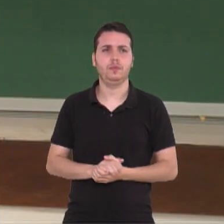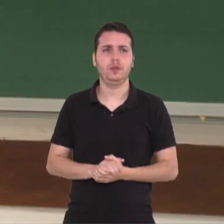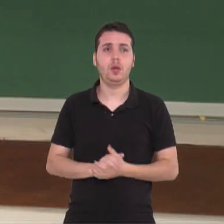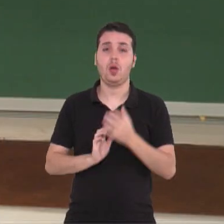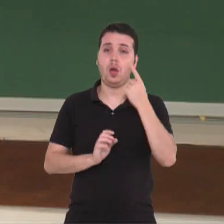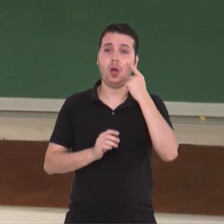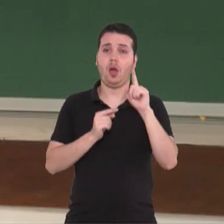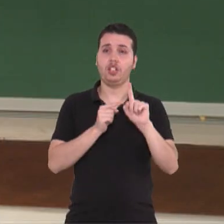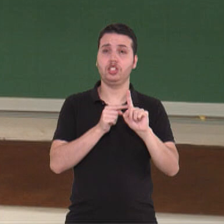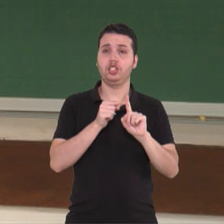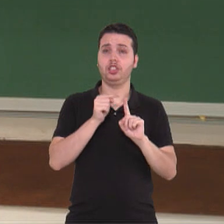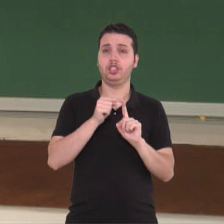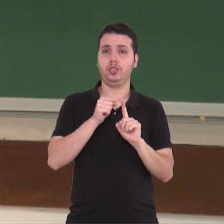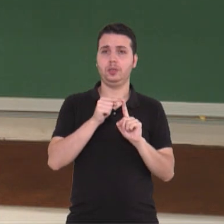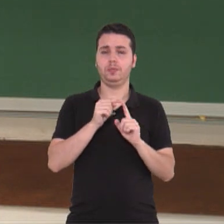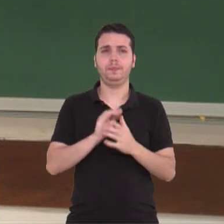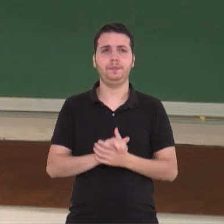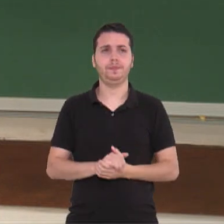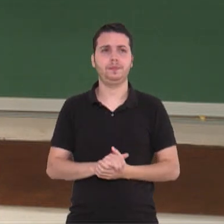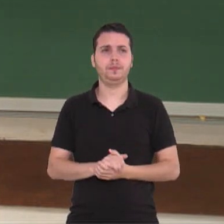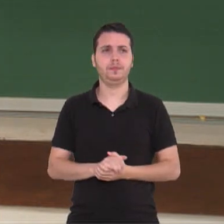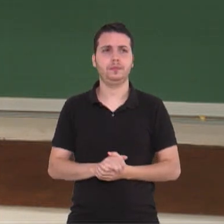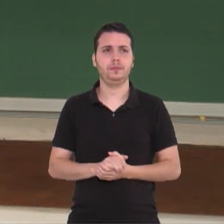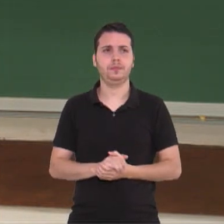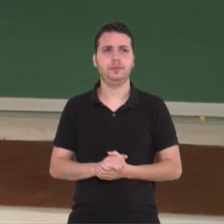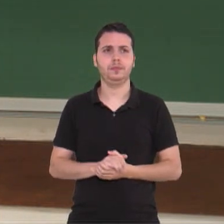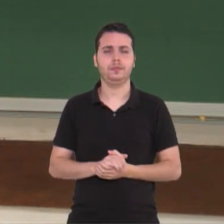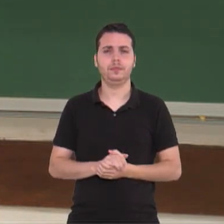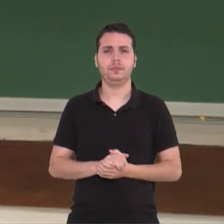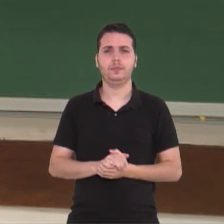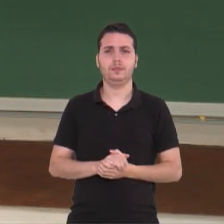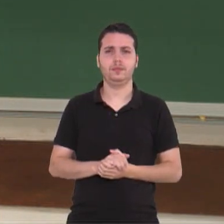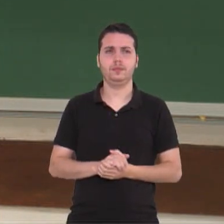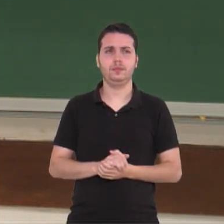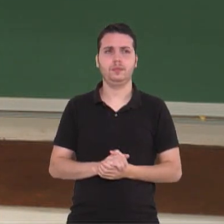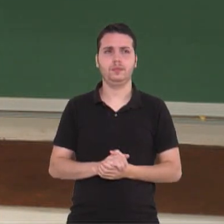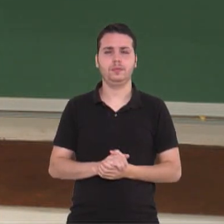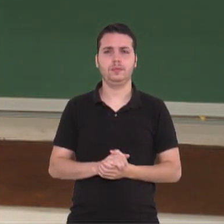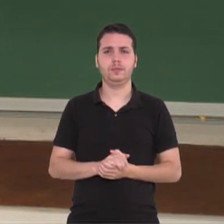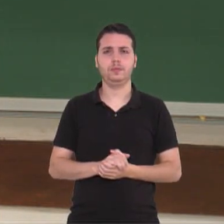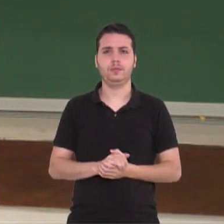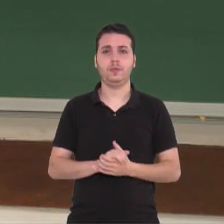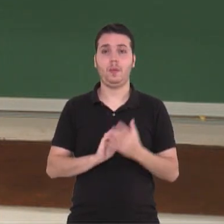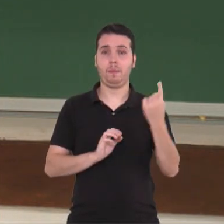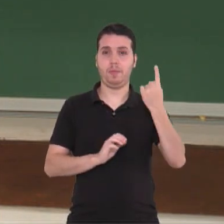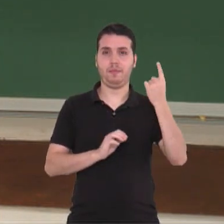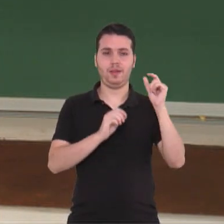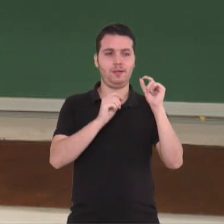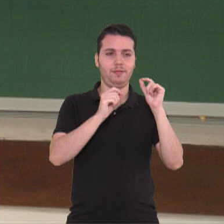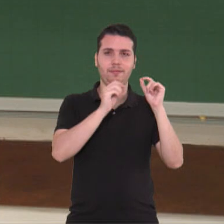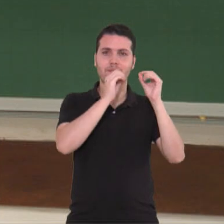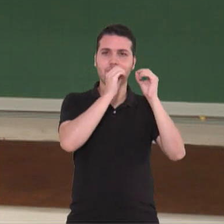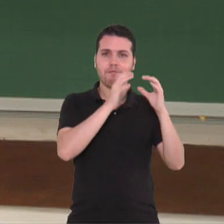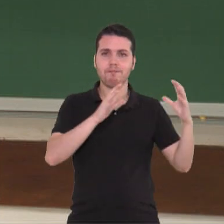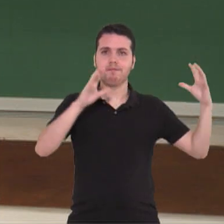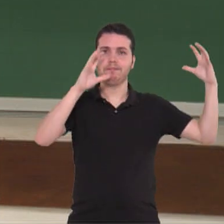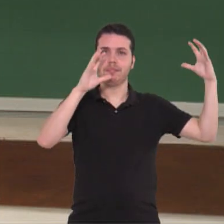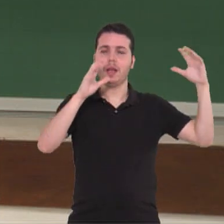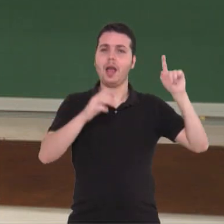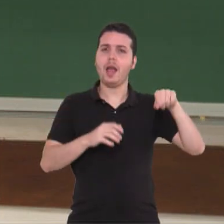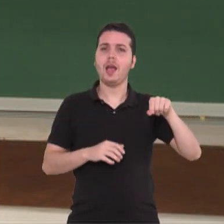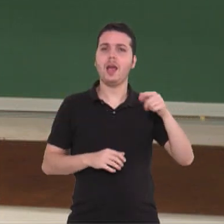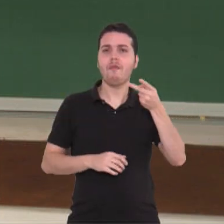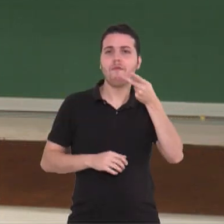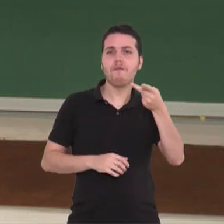alguns tipos de balões. Então, o que nós podemos utilizar esse daqui para quê? Para a fala de um personagem. O